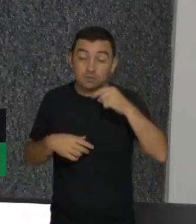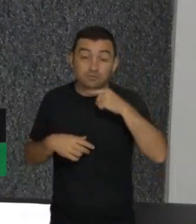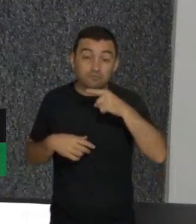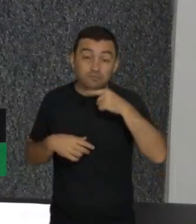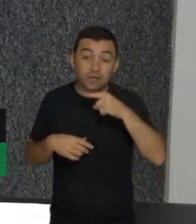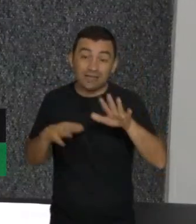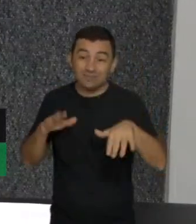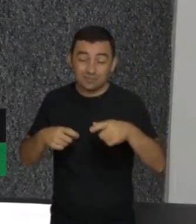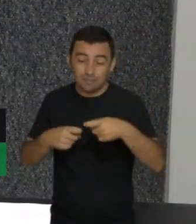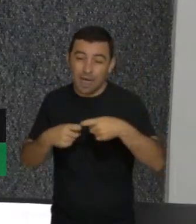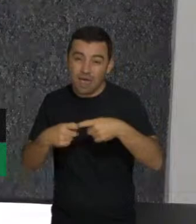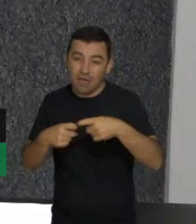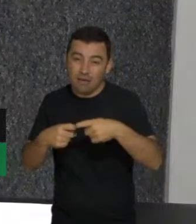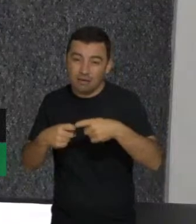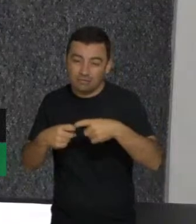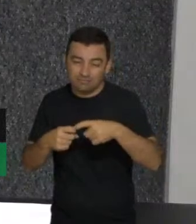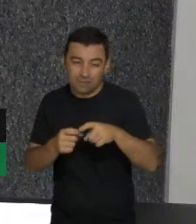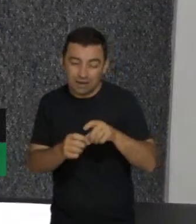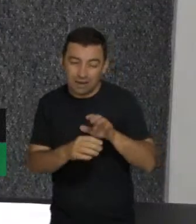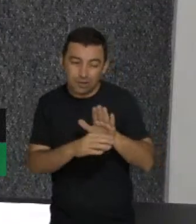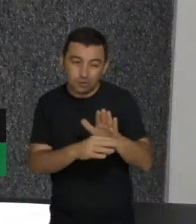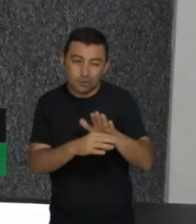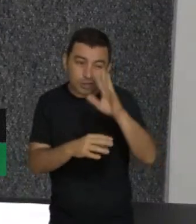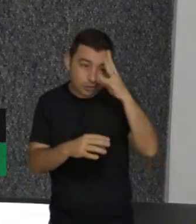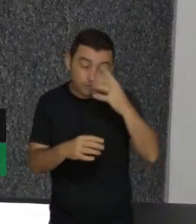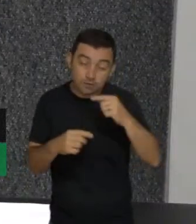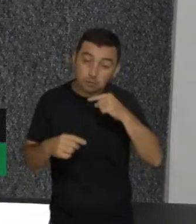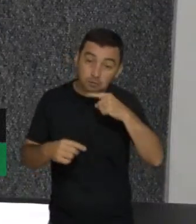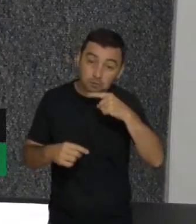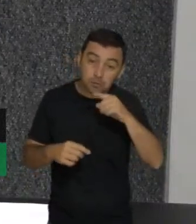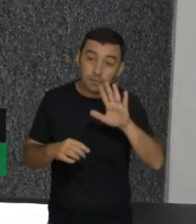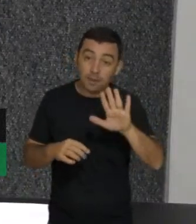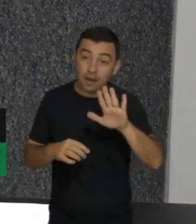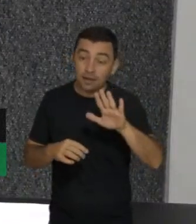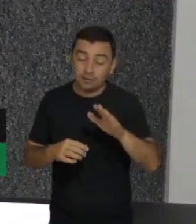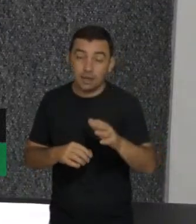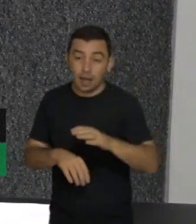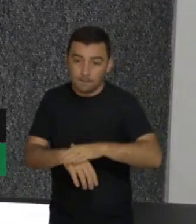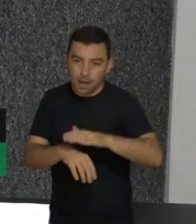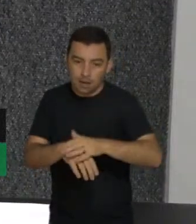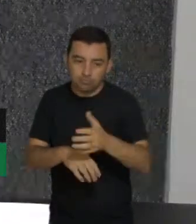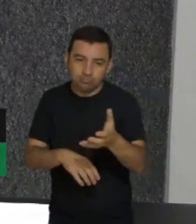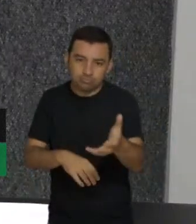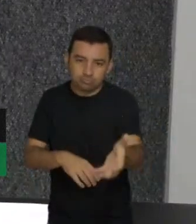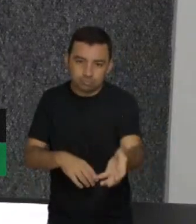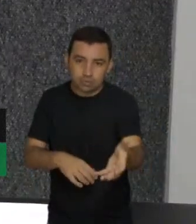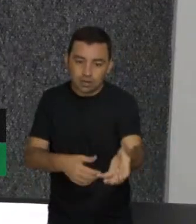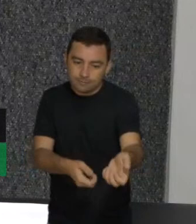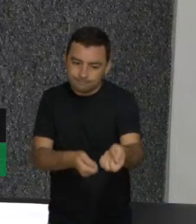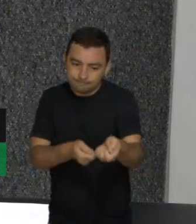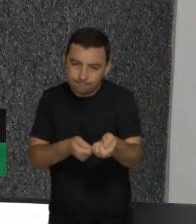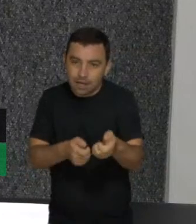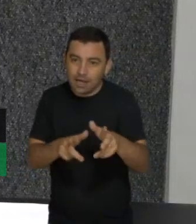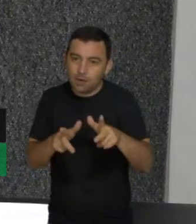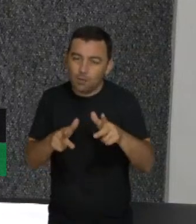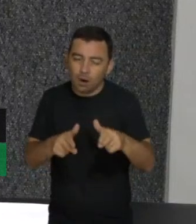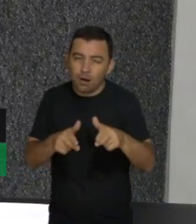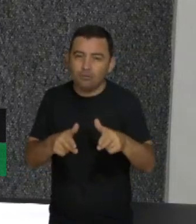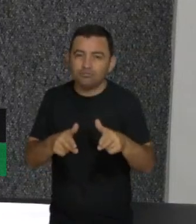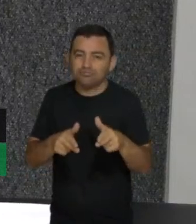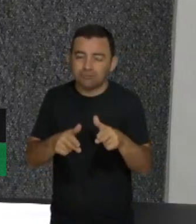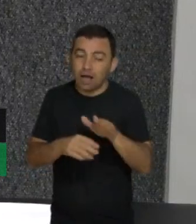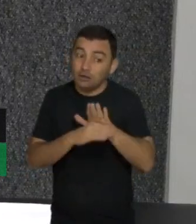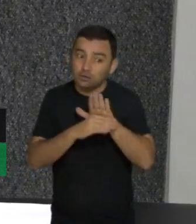medicina eh consegue resolver tudo mas o braço estendido e o coração aberto para essas pessoas é é